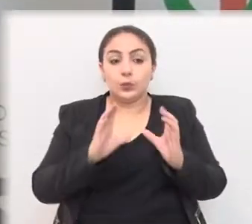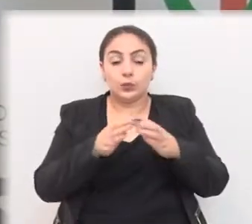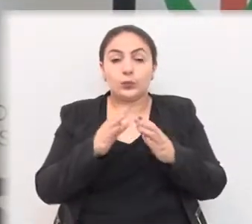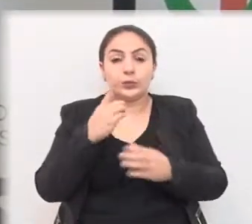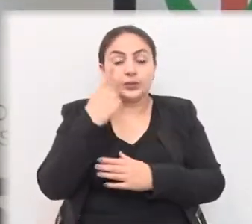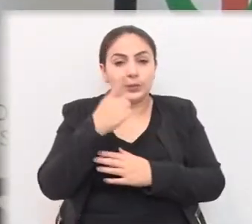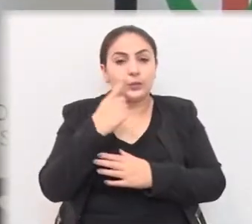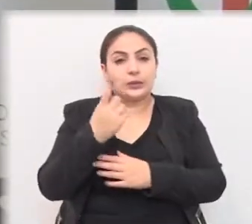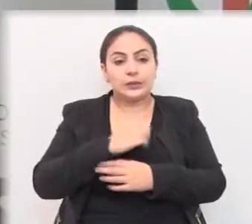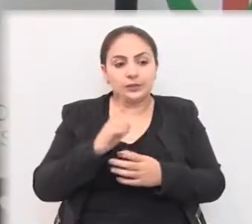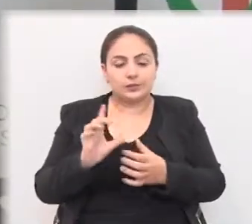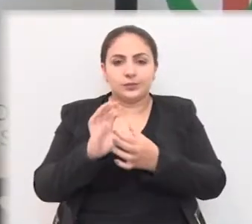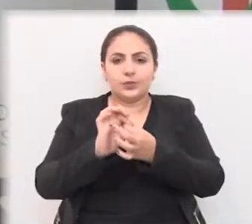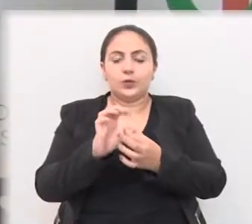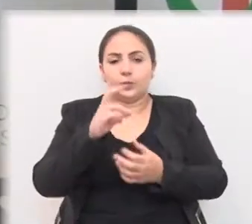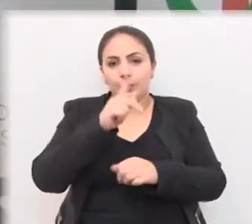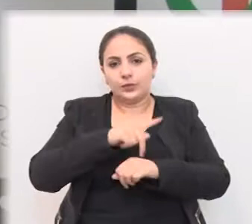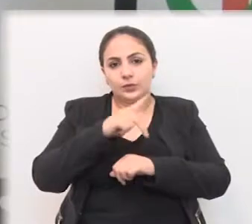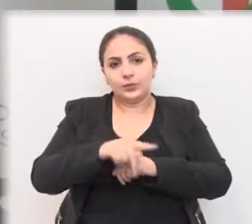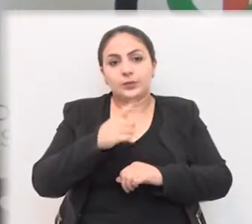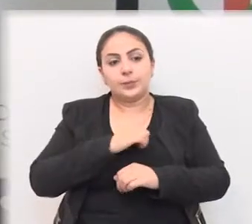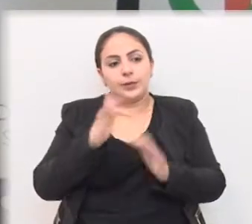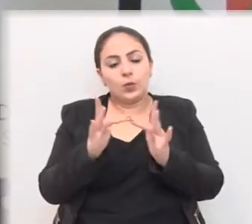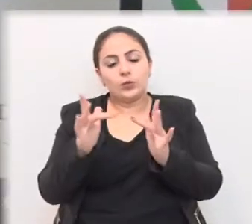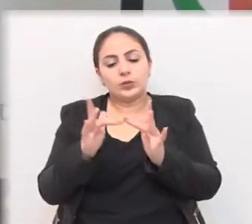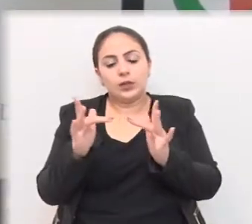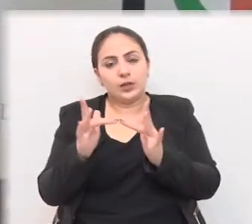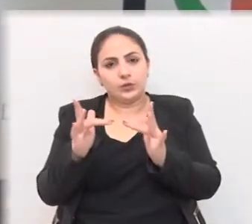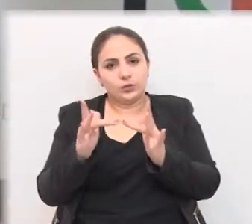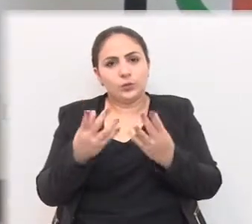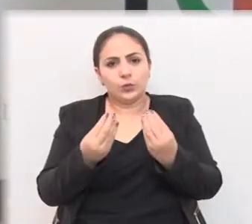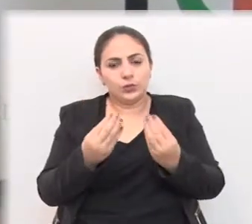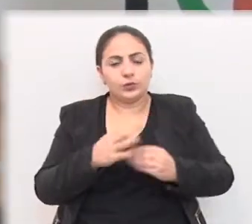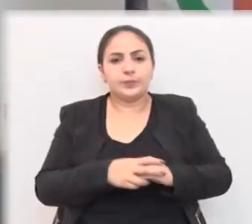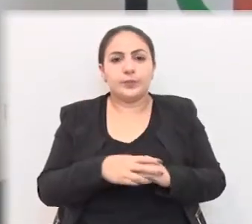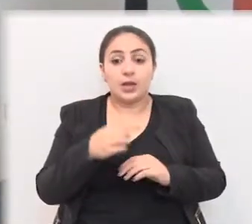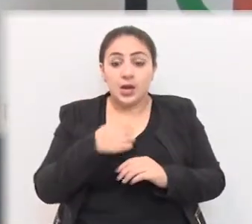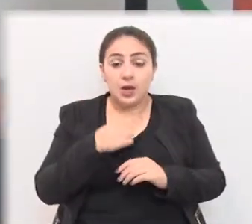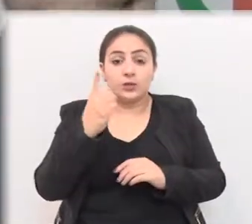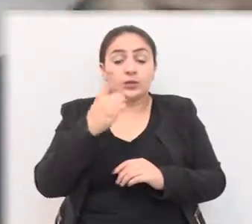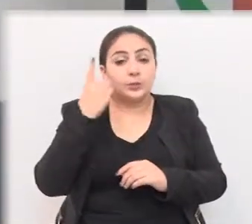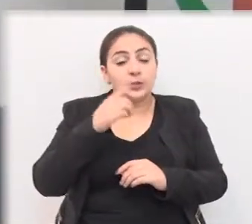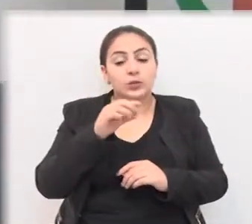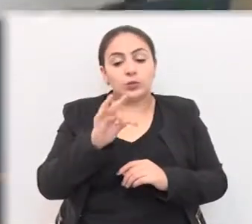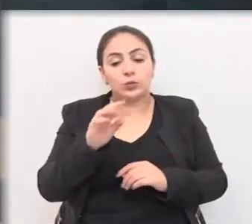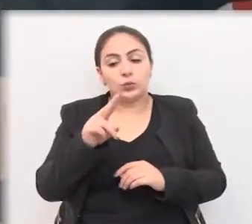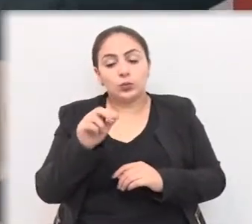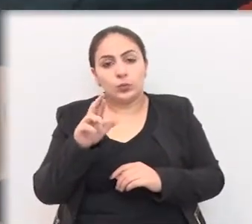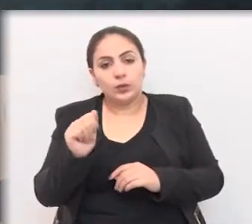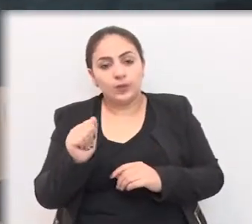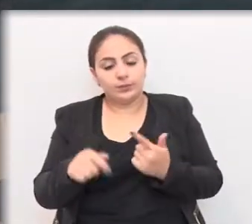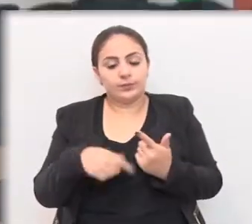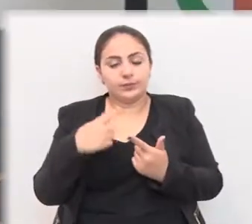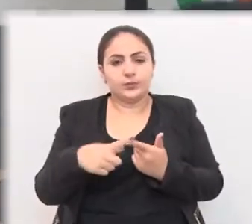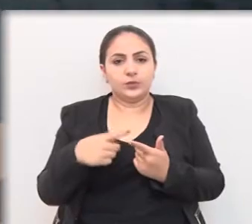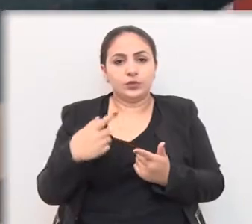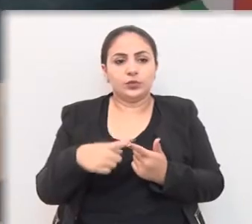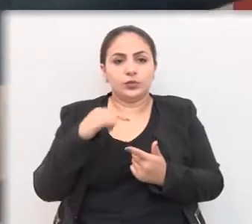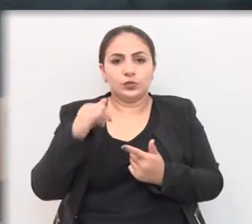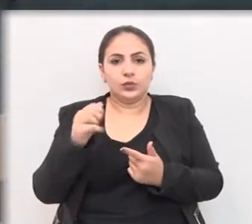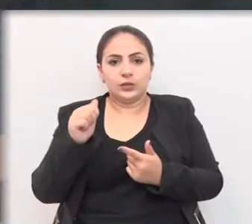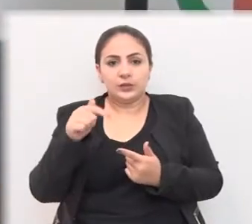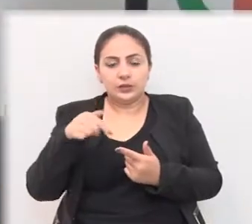deputados que tem vínculo com Passo Fundo, que convive naquele aeroporto, eu, o deputado Turra, o deputado Zanquim, o deputado